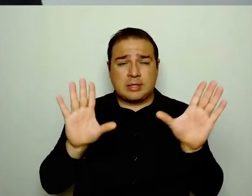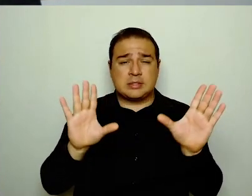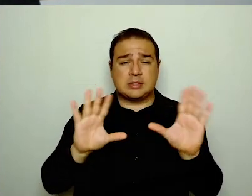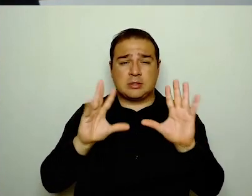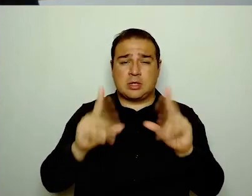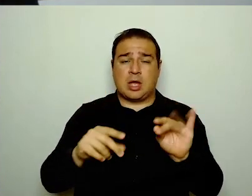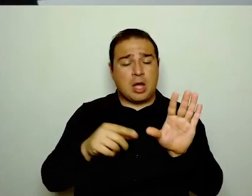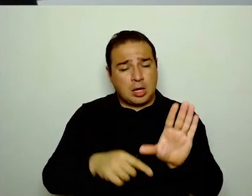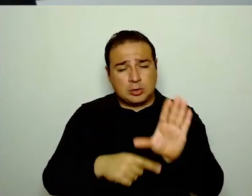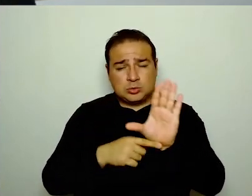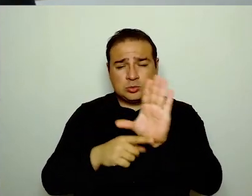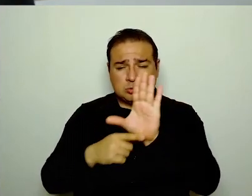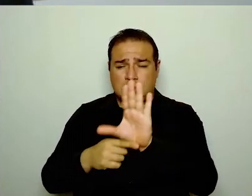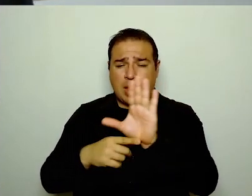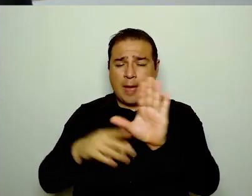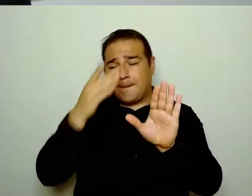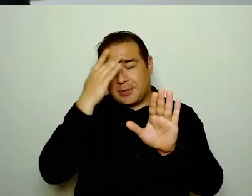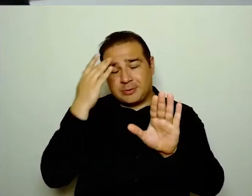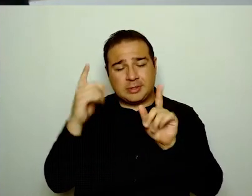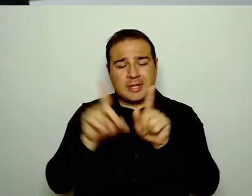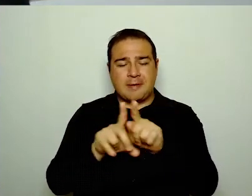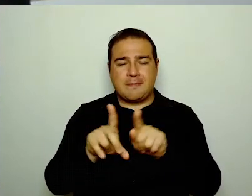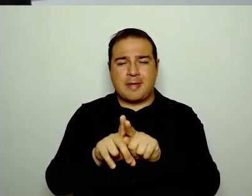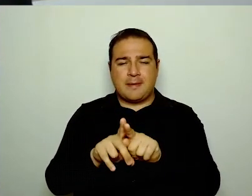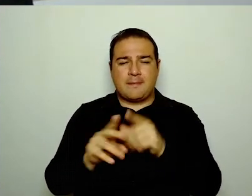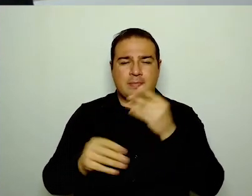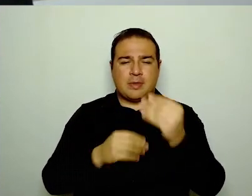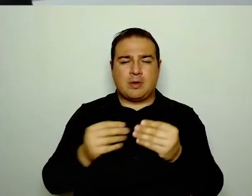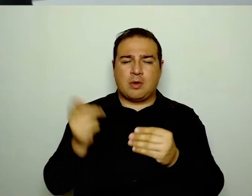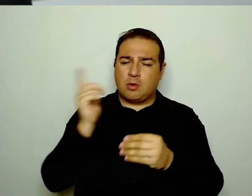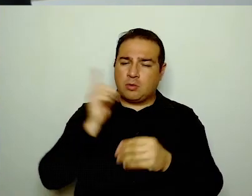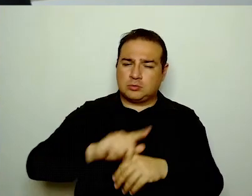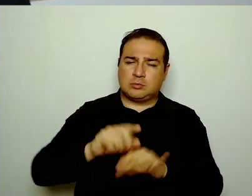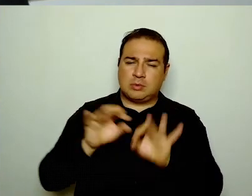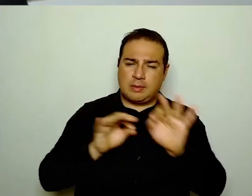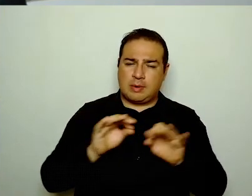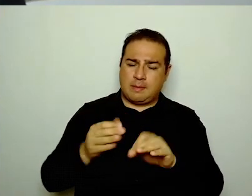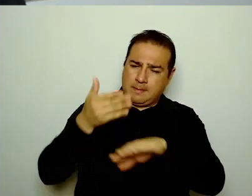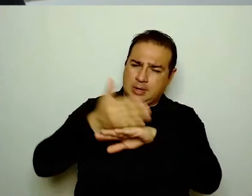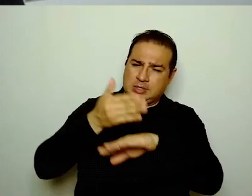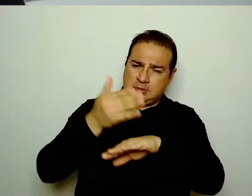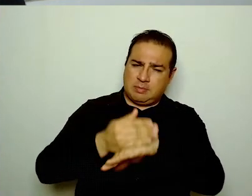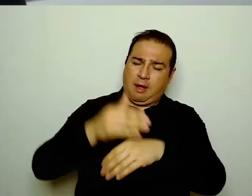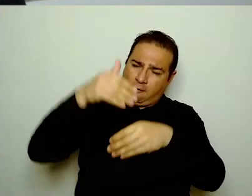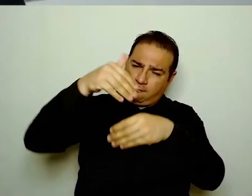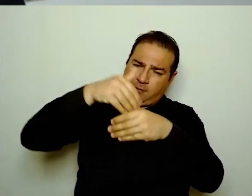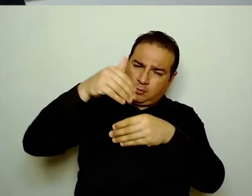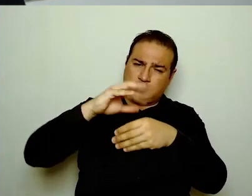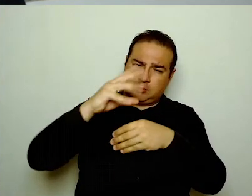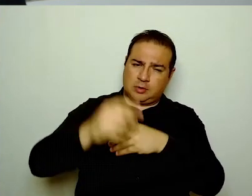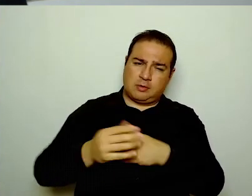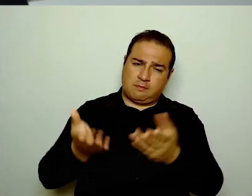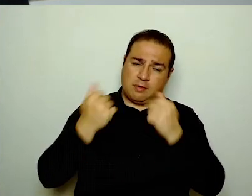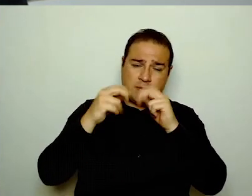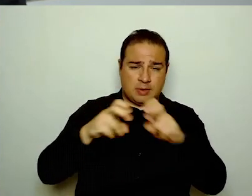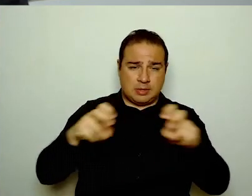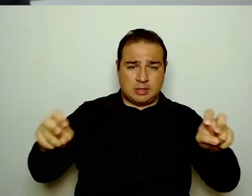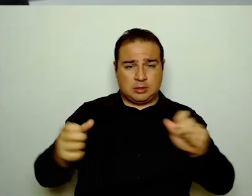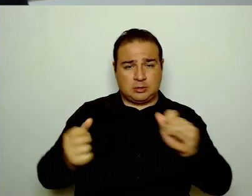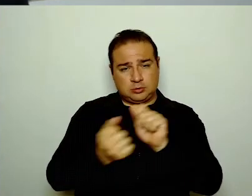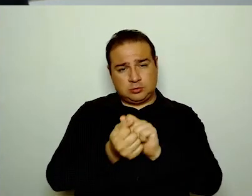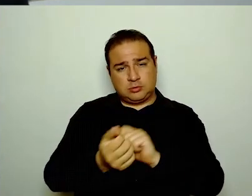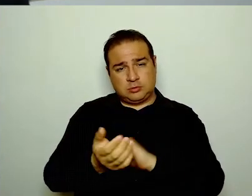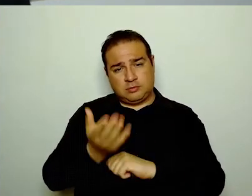pela democracia, de ajudar as pessoas também a fazer a sua parte nas eleições.